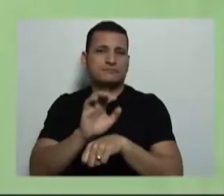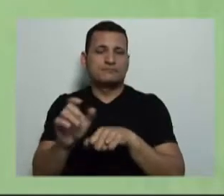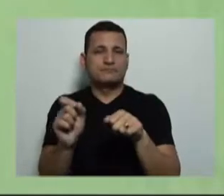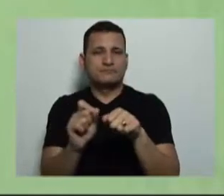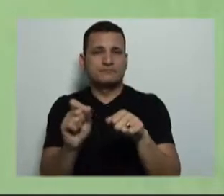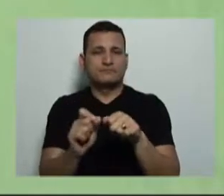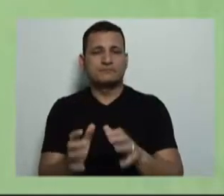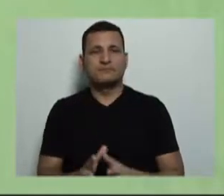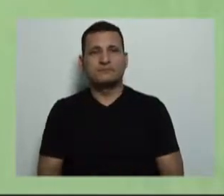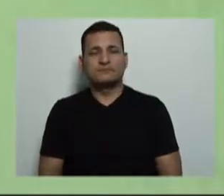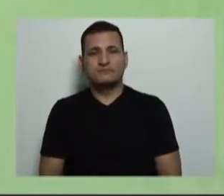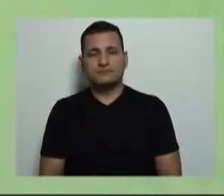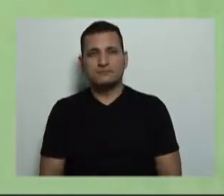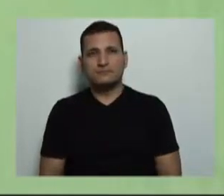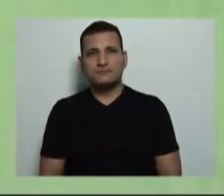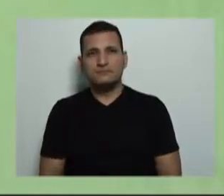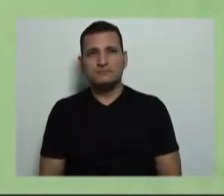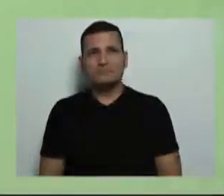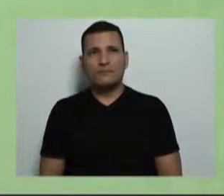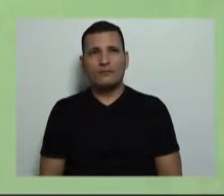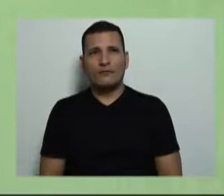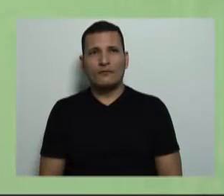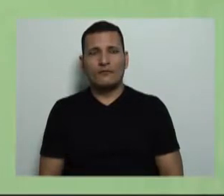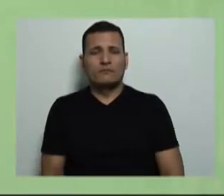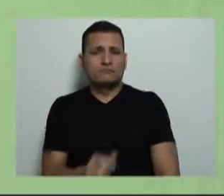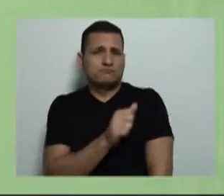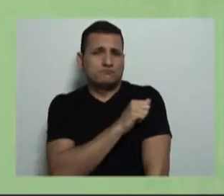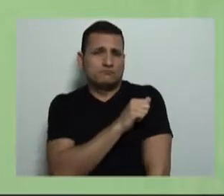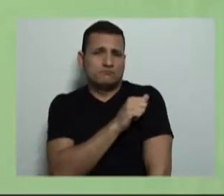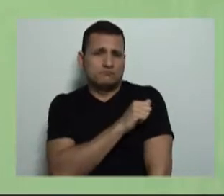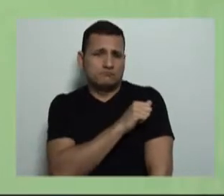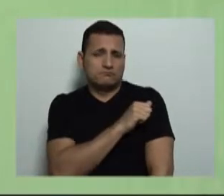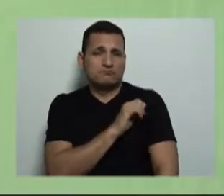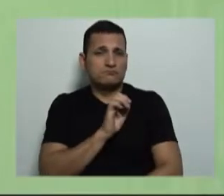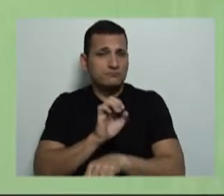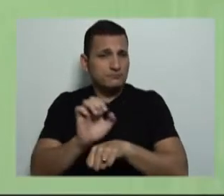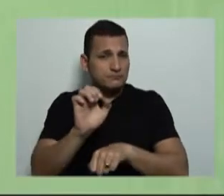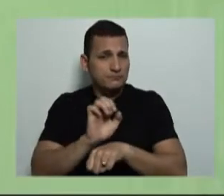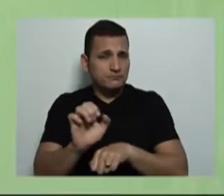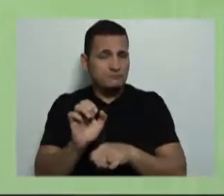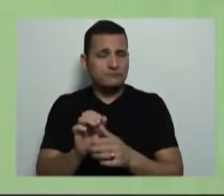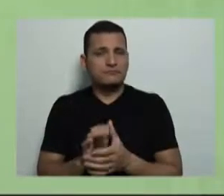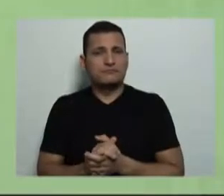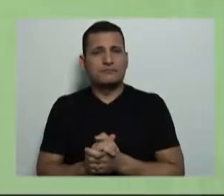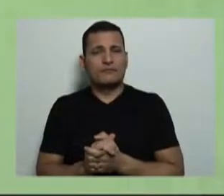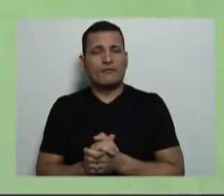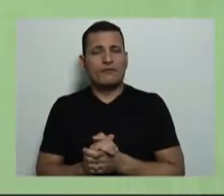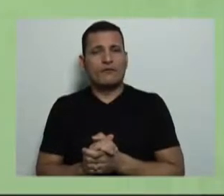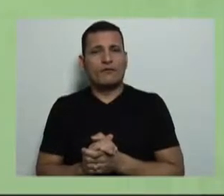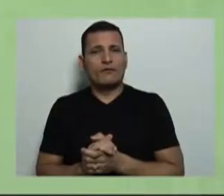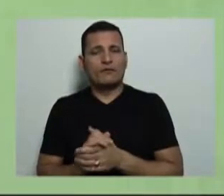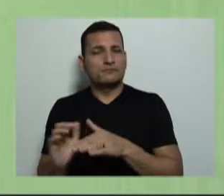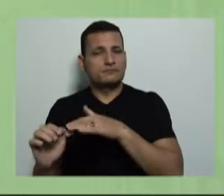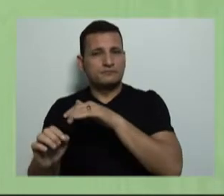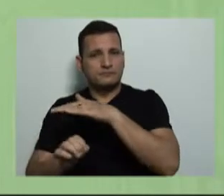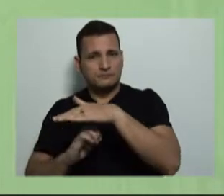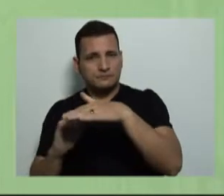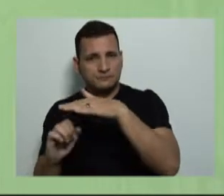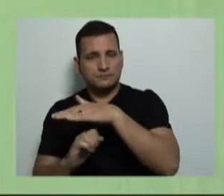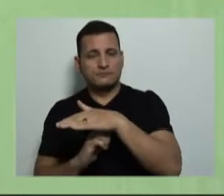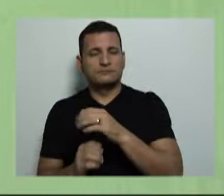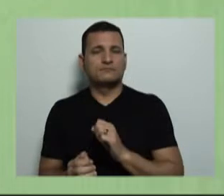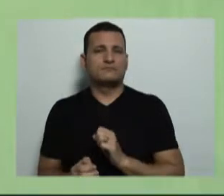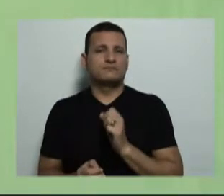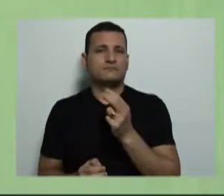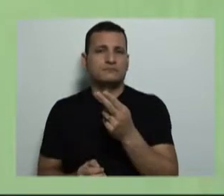O aluno poderá estagiar em pessoas jurídicas de direito privado, órgãos da administração pública direta,